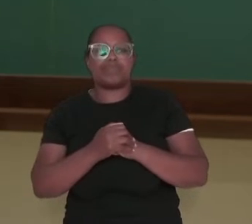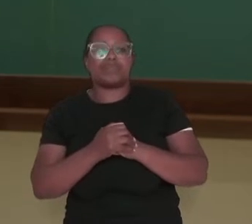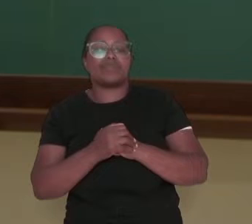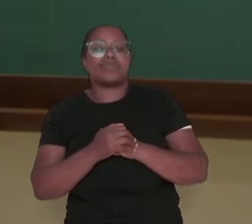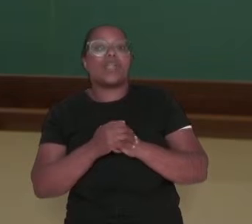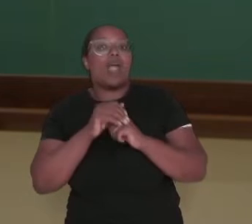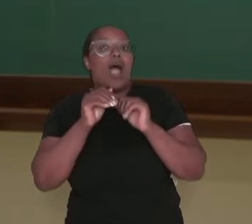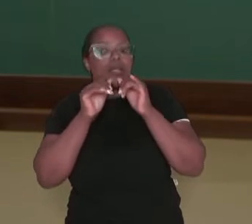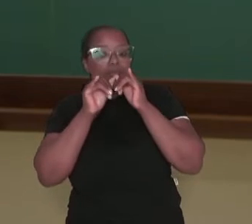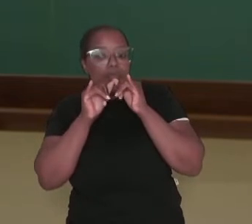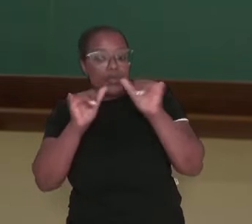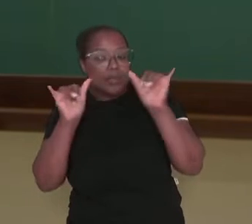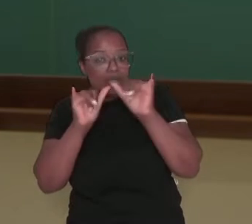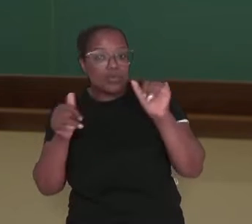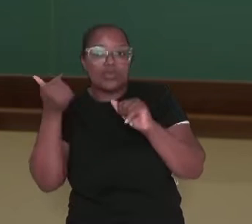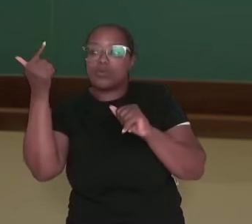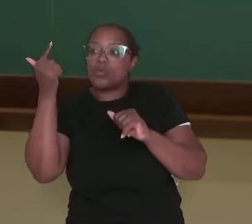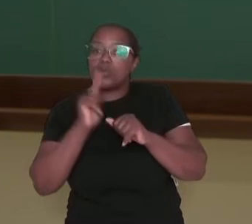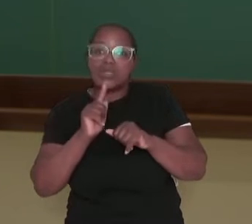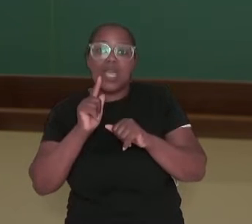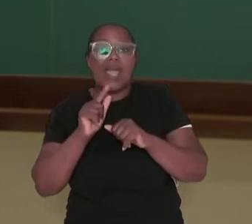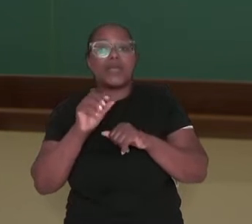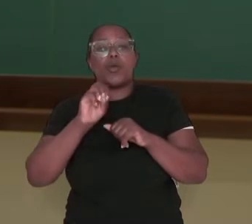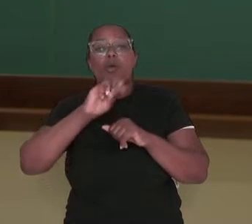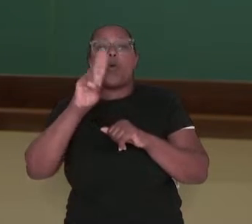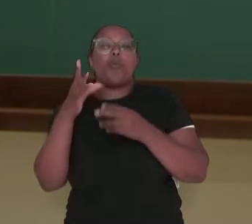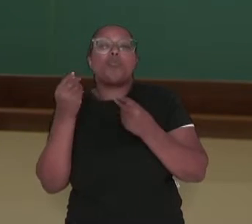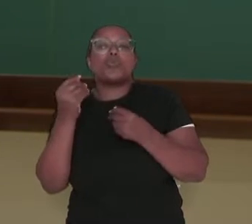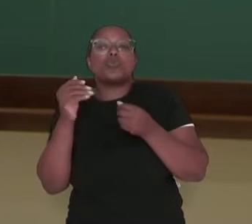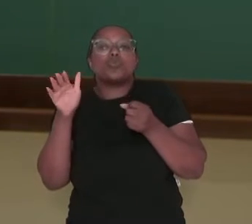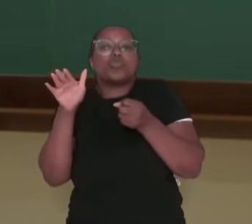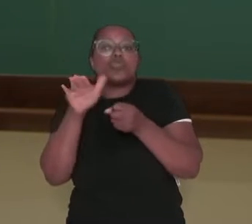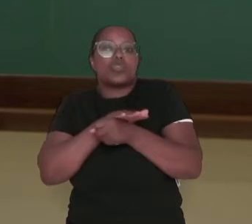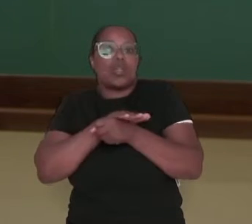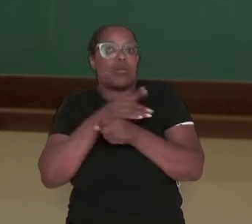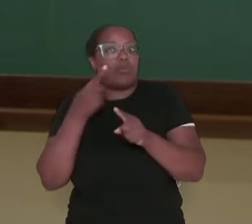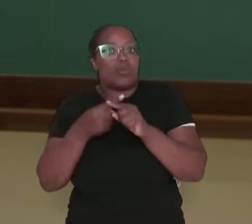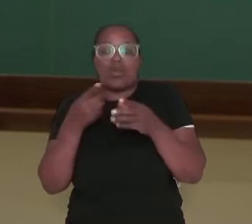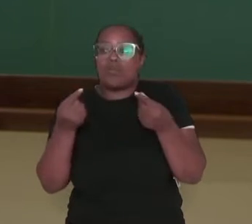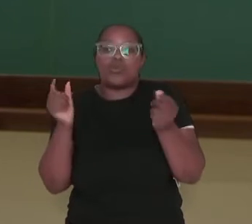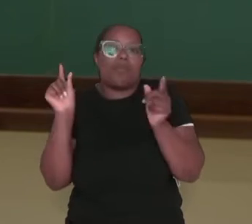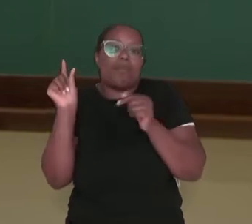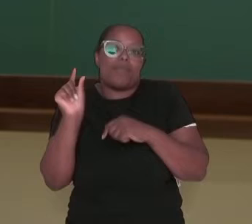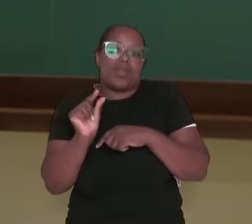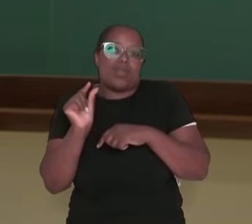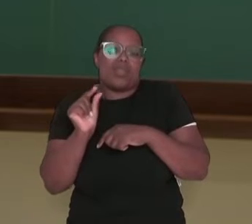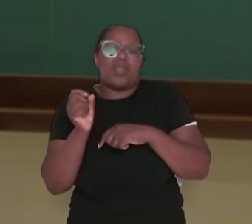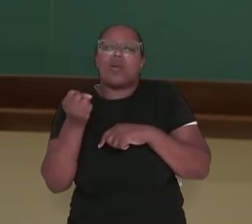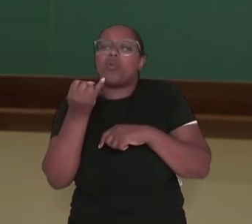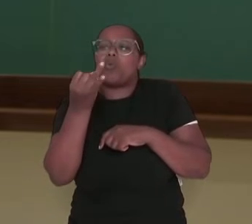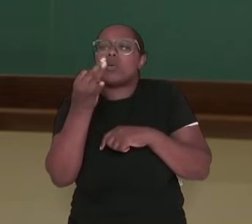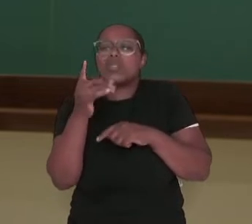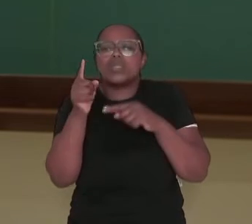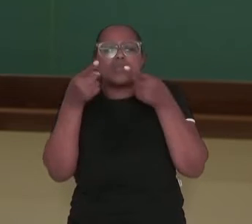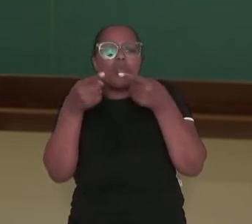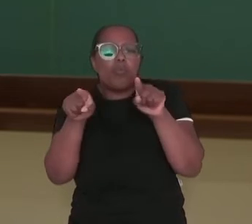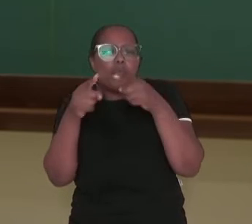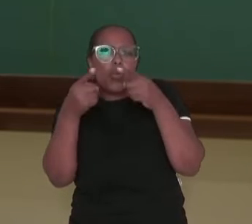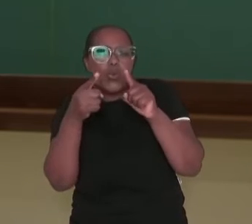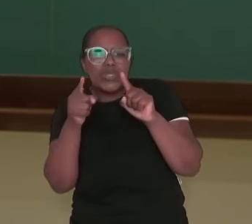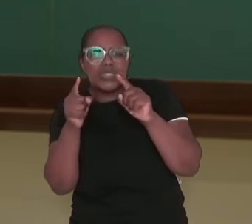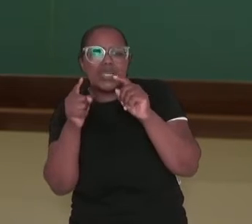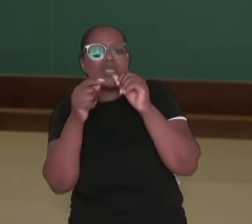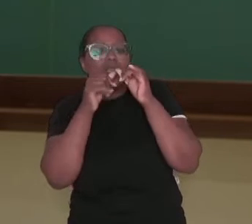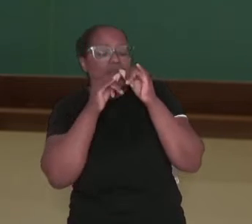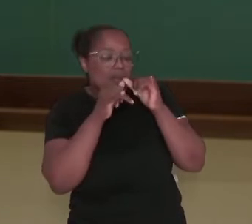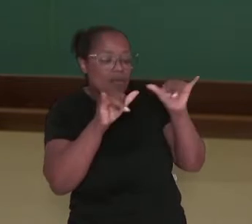capacidade de armazenamento hoje em dia é muito pequena? Sim, é muito pequena. Quantas músicas ele ocupa em